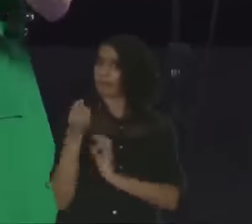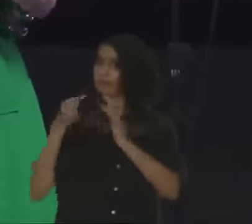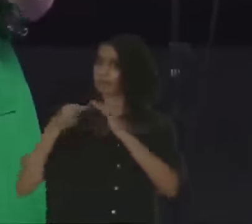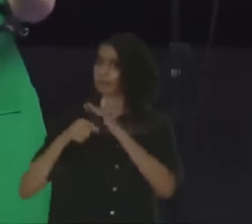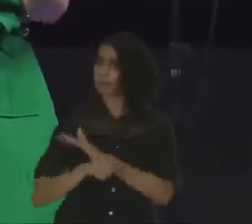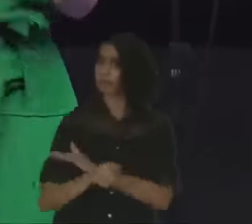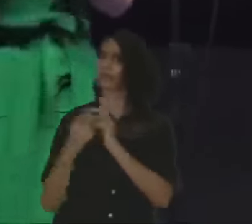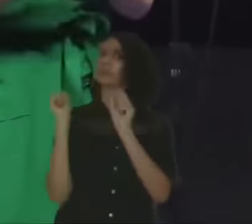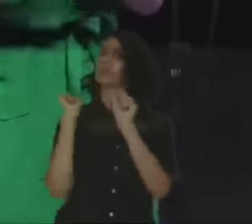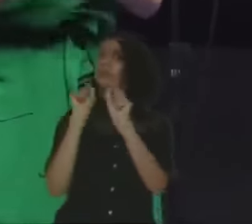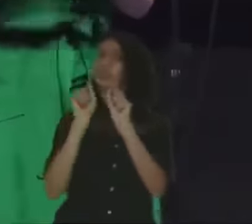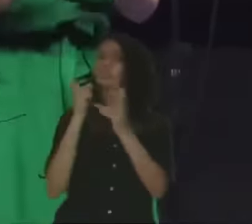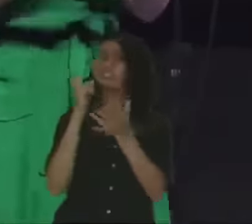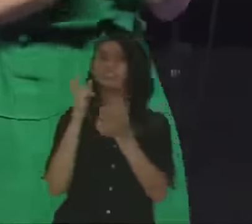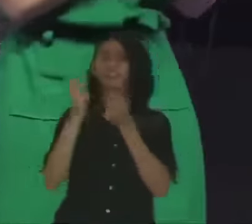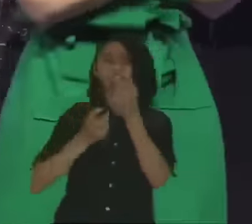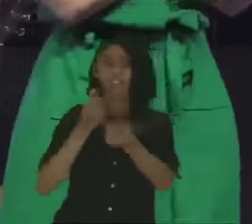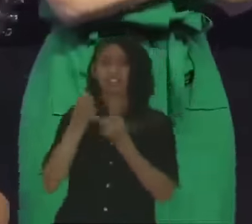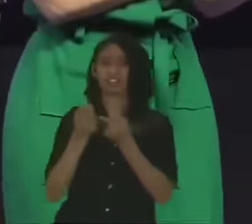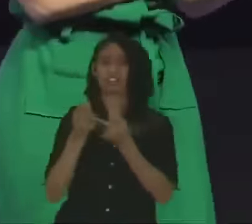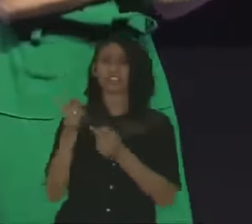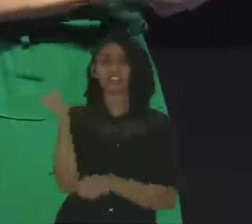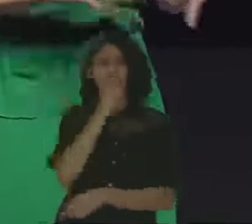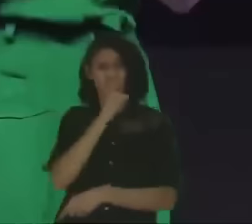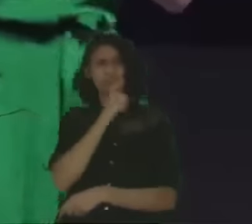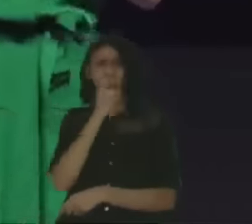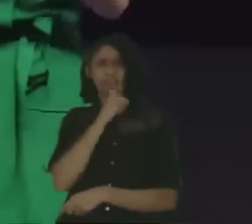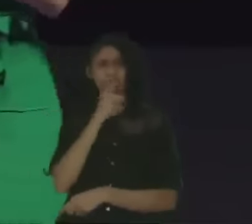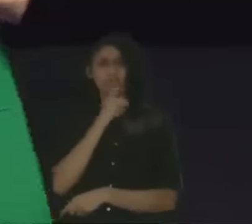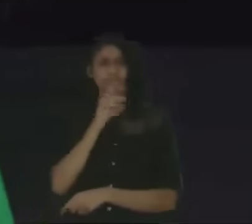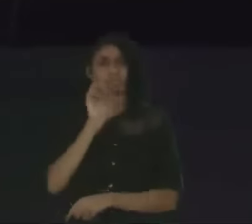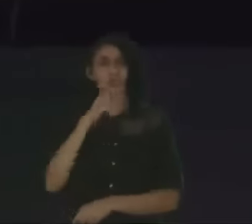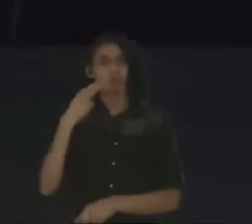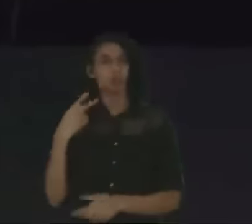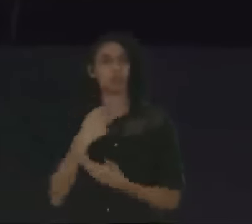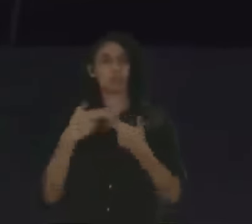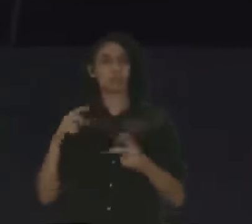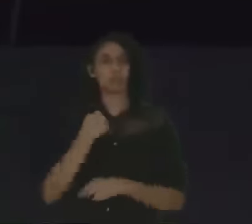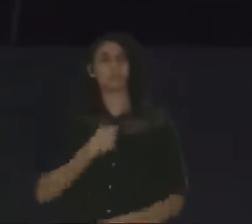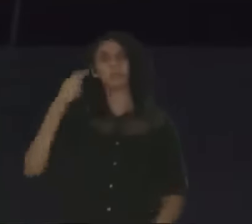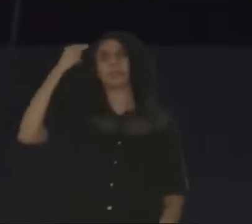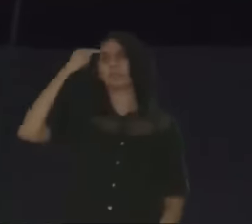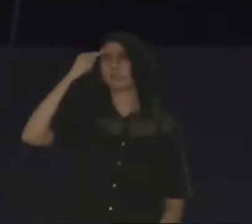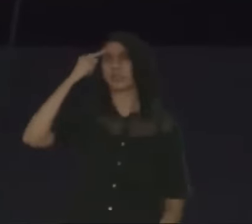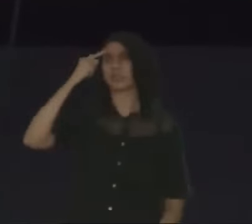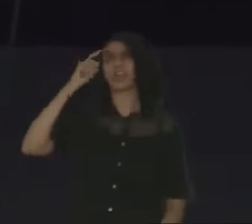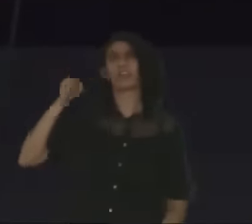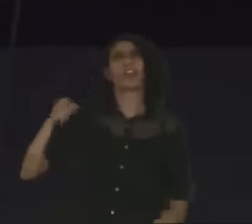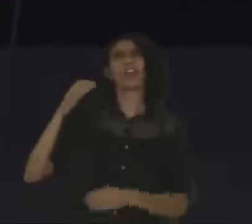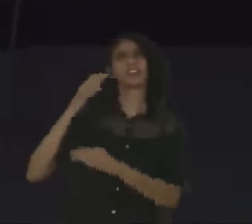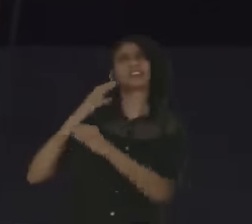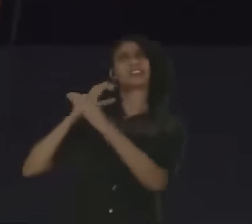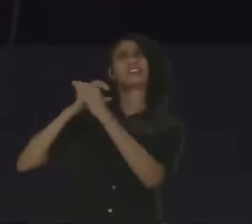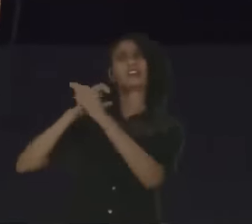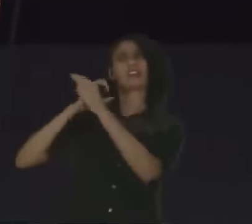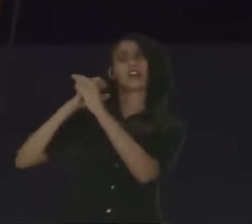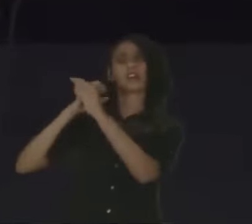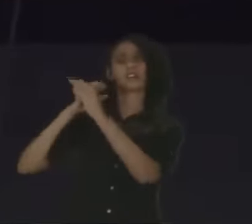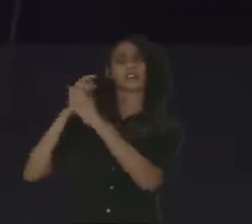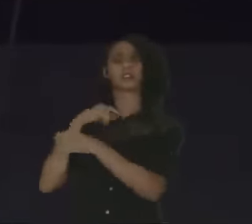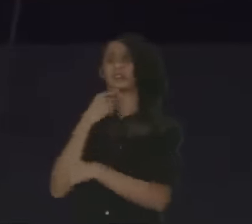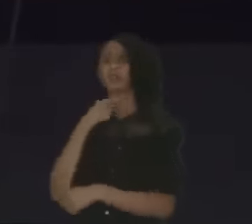porque às vezes todas essas mentiras ou impressões Que nós tínhamos atrapalhavam a nossa vida de intimidade